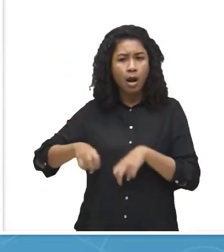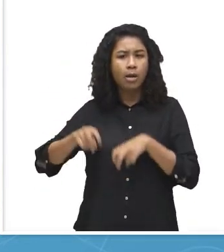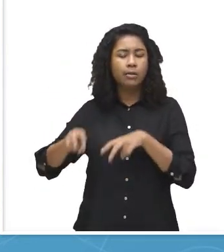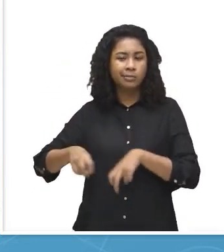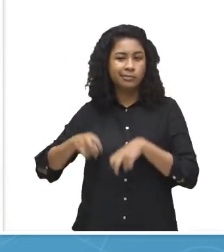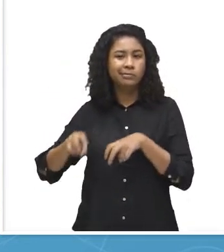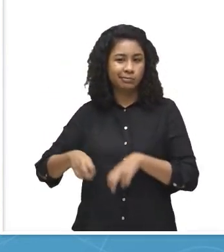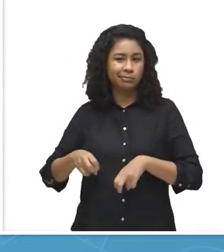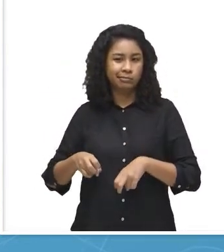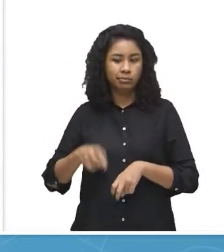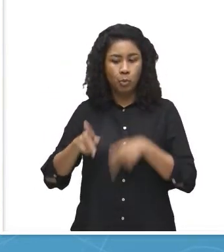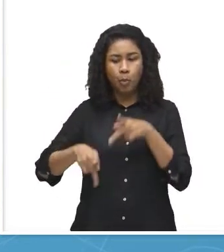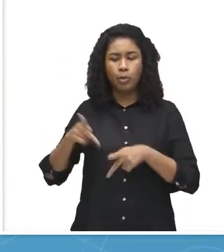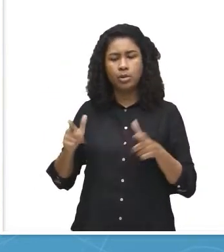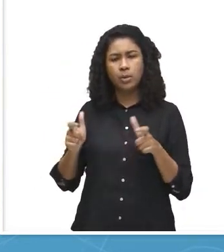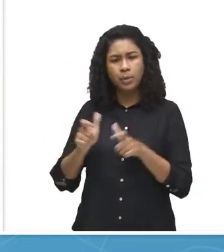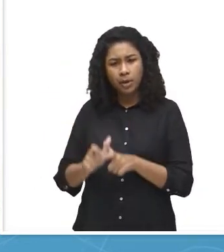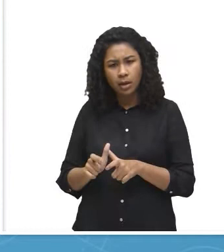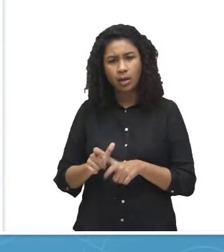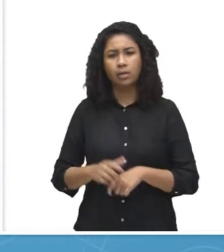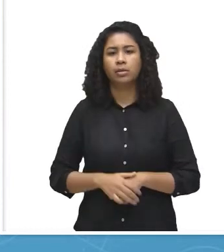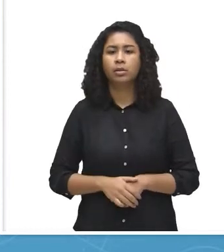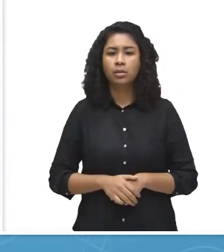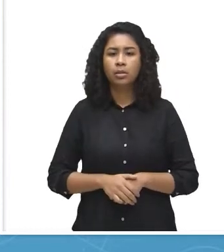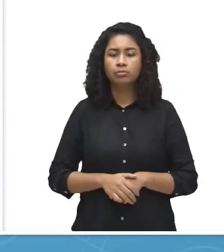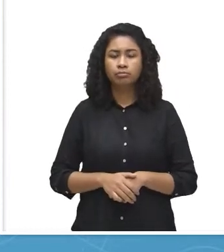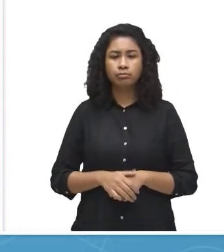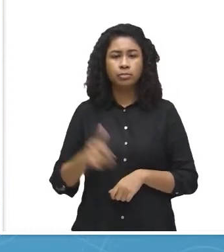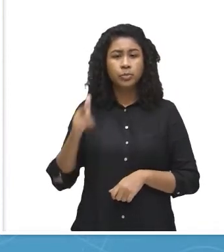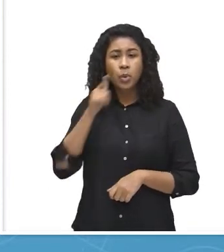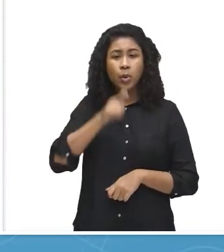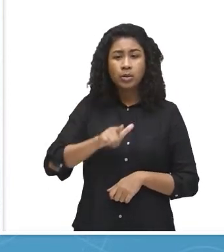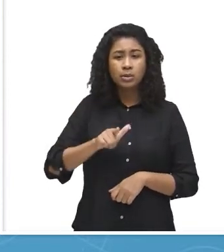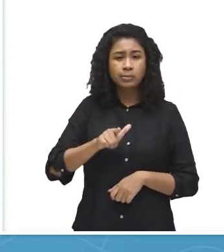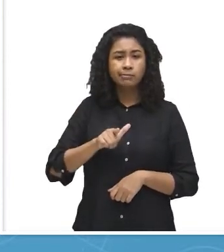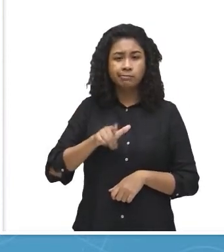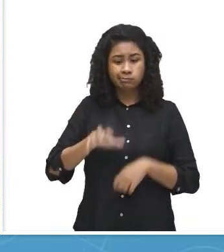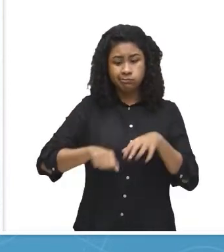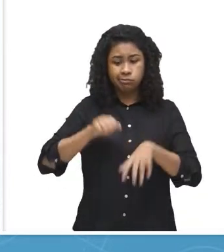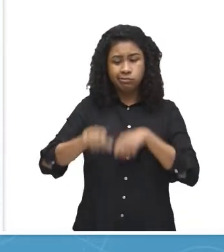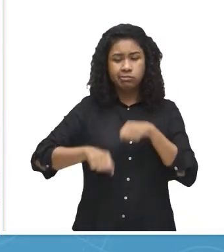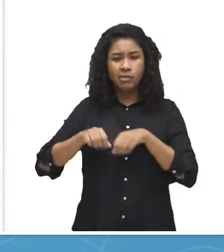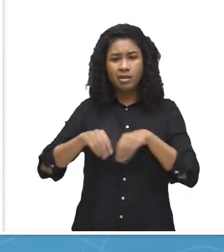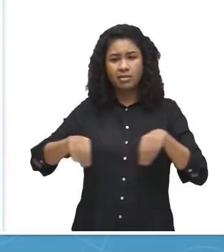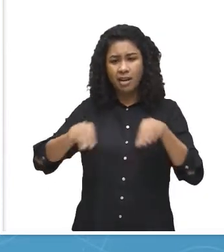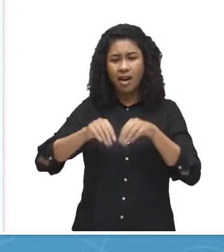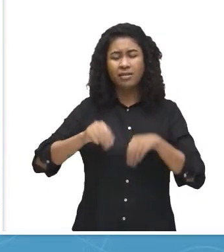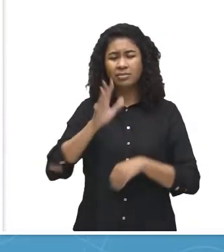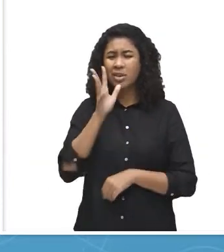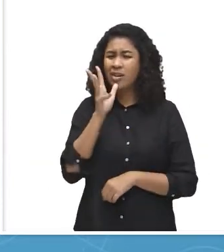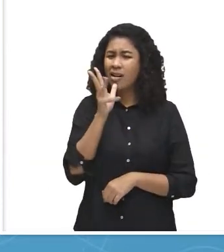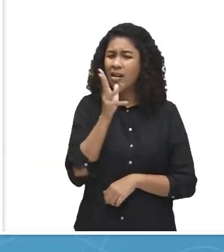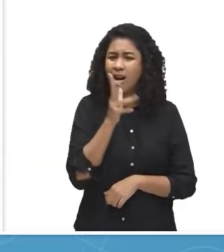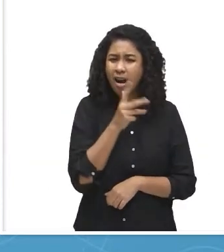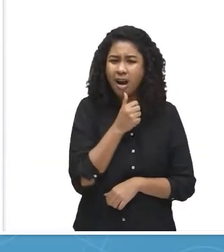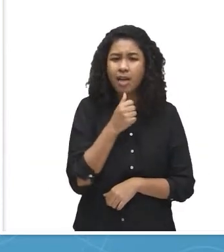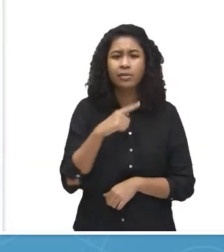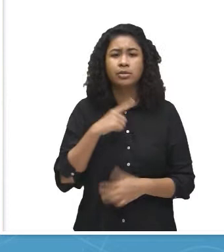conquistas territoriais eram lentas e também caracterizada pelo equilíbrio entre